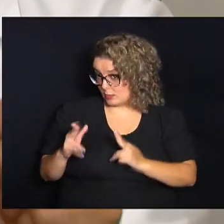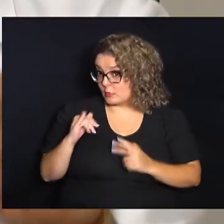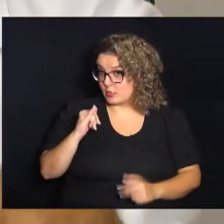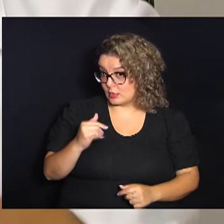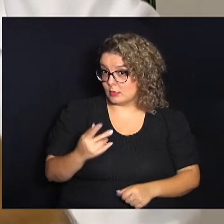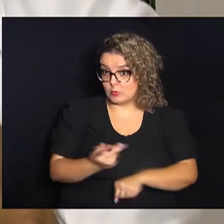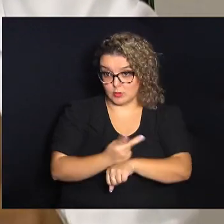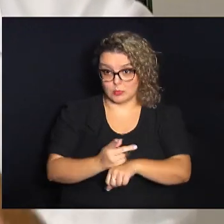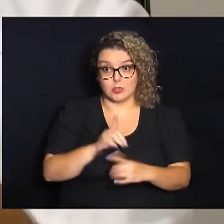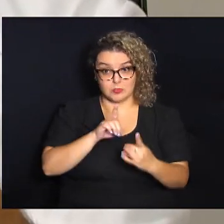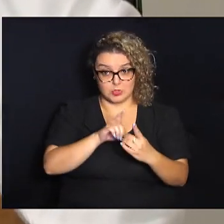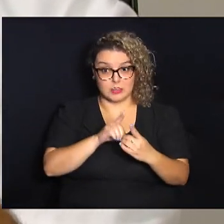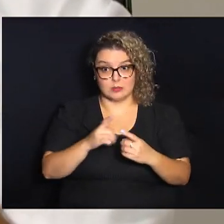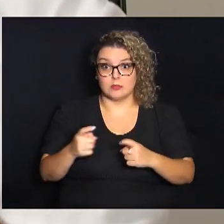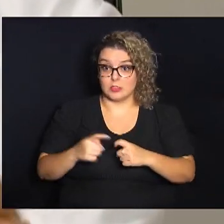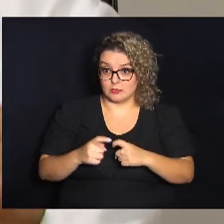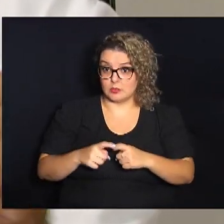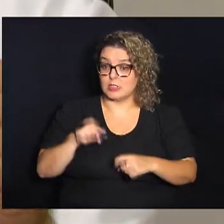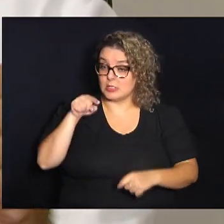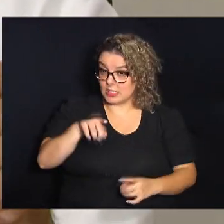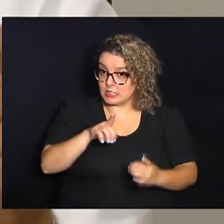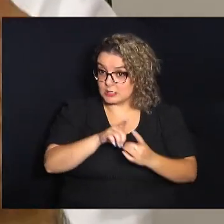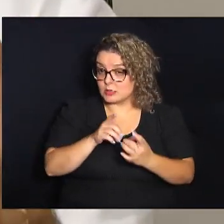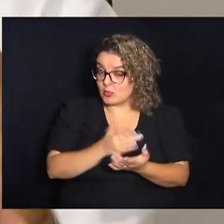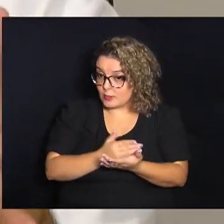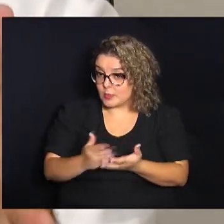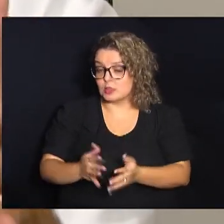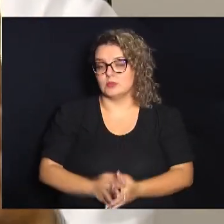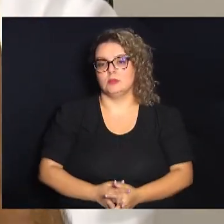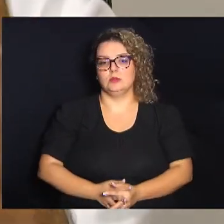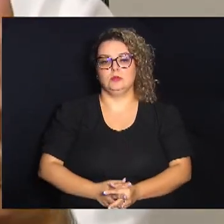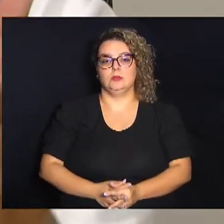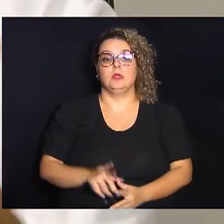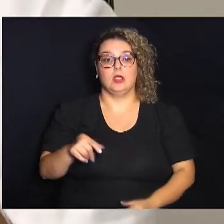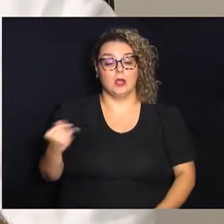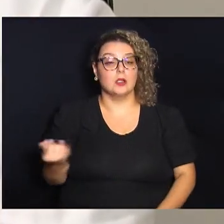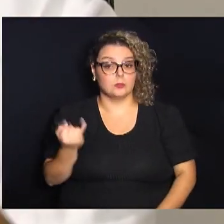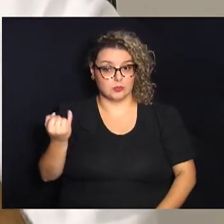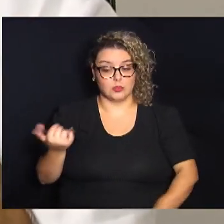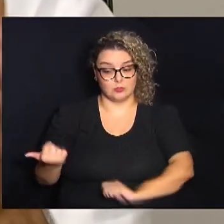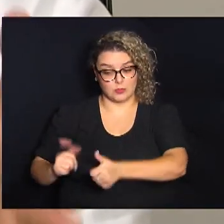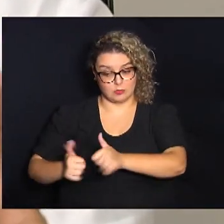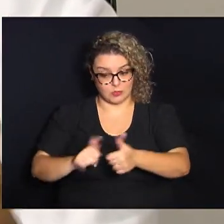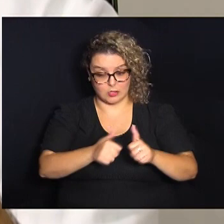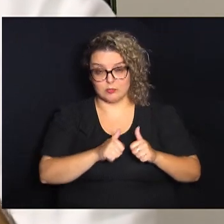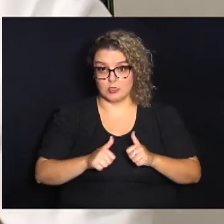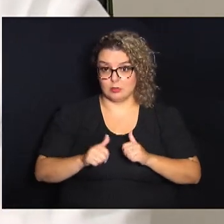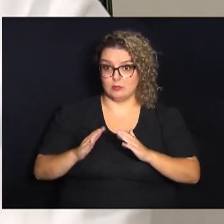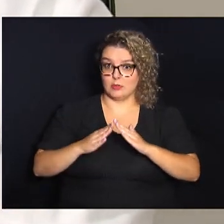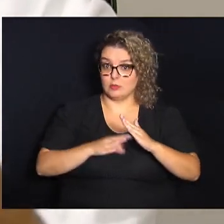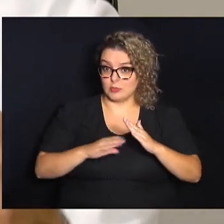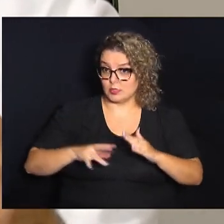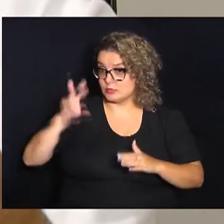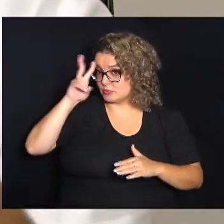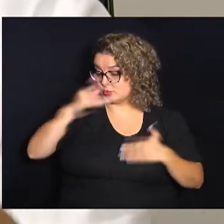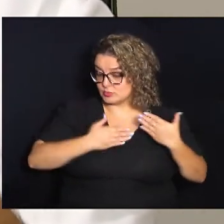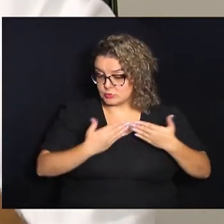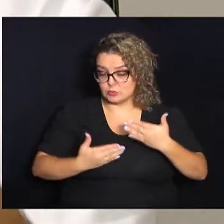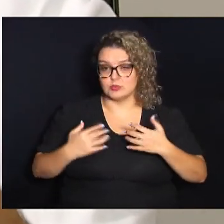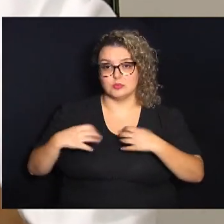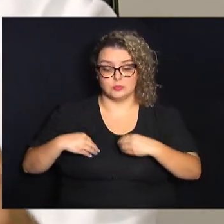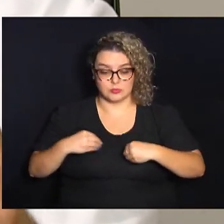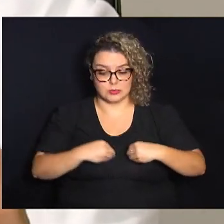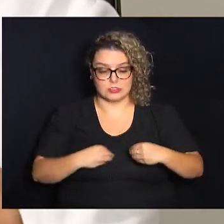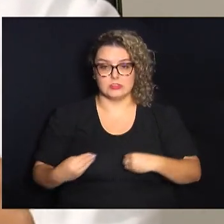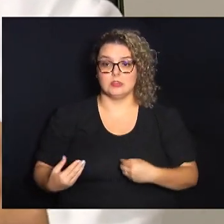atendimento médico, né? Que aí, nessa consulta inicial, é importante fazer uma avaliação clínica, né, da história, do exame físico,